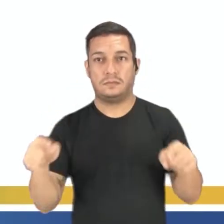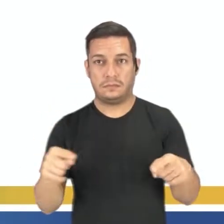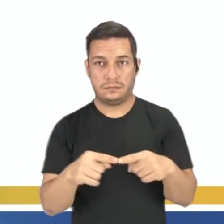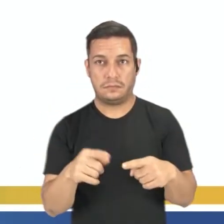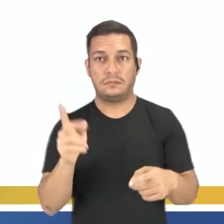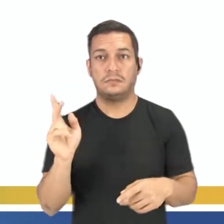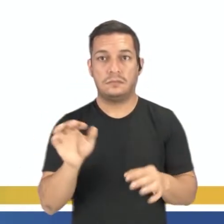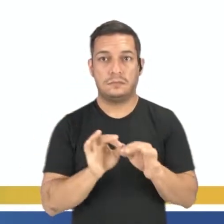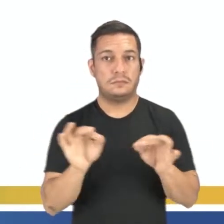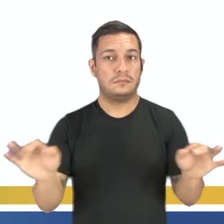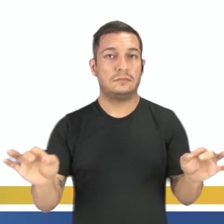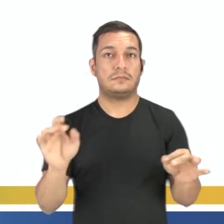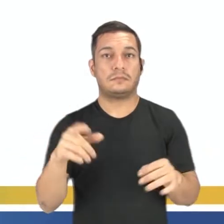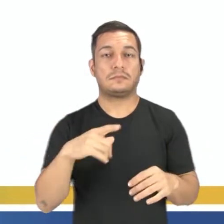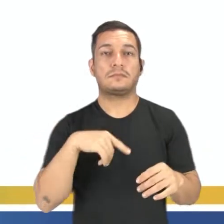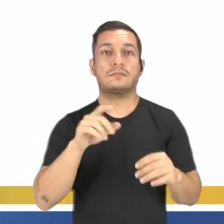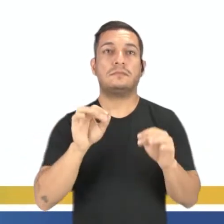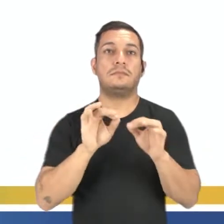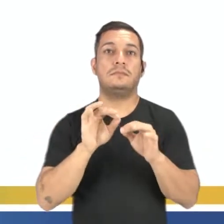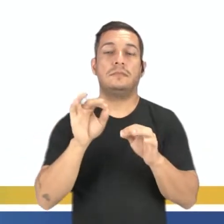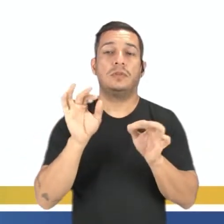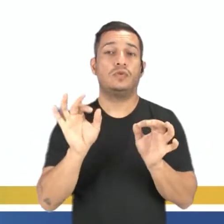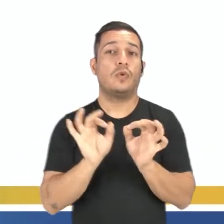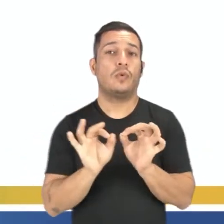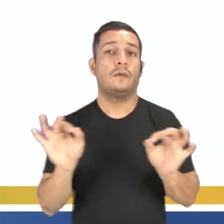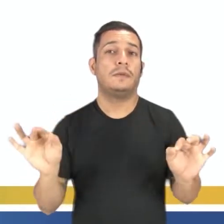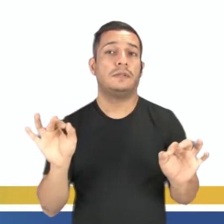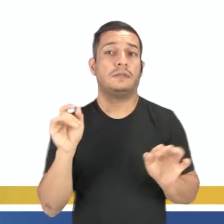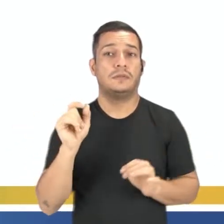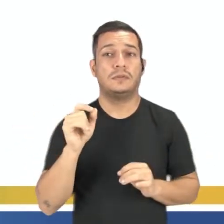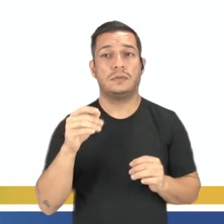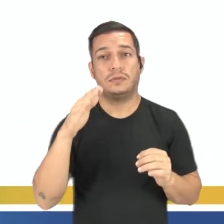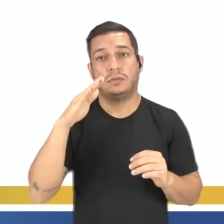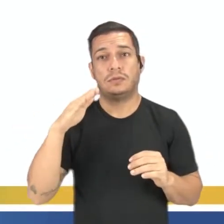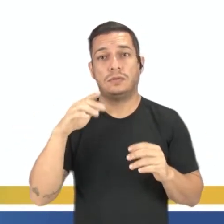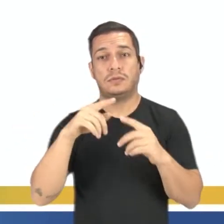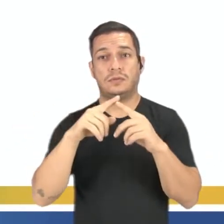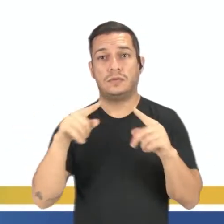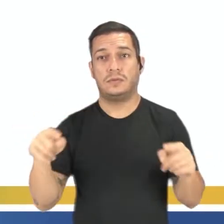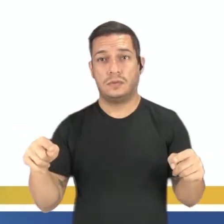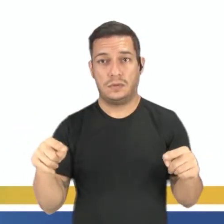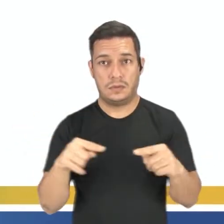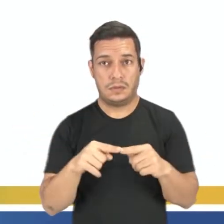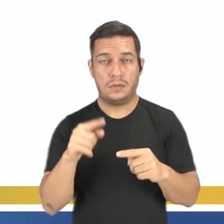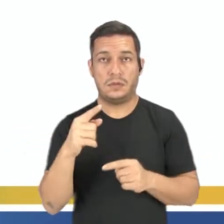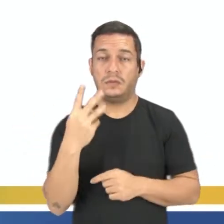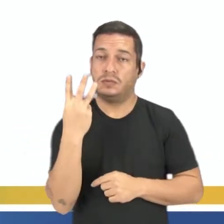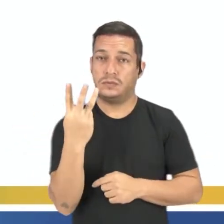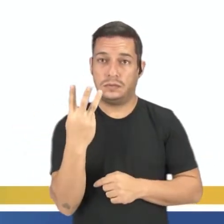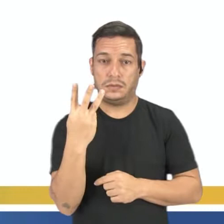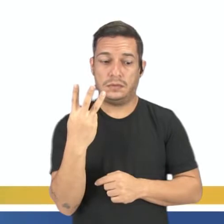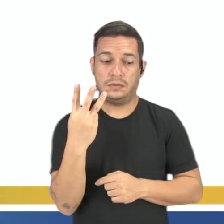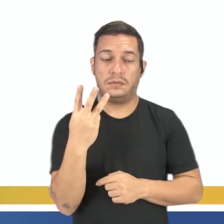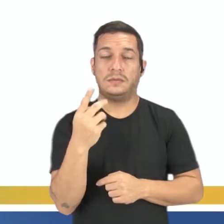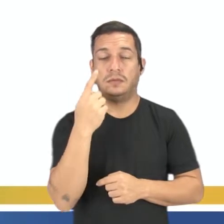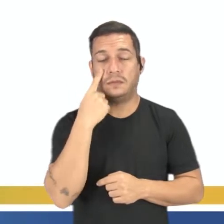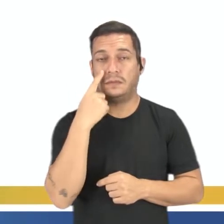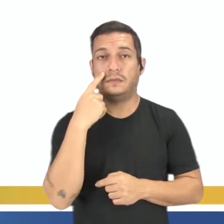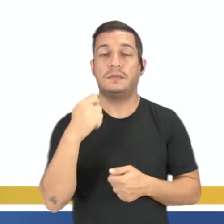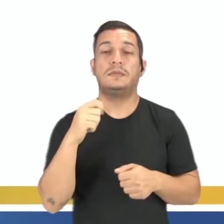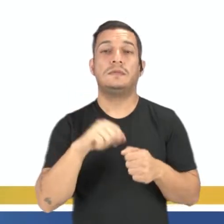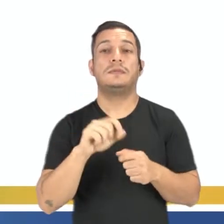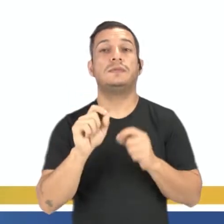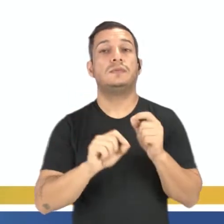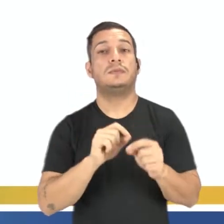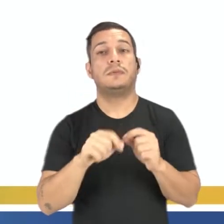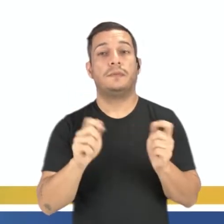ele seja um triângulo apenas com a medida dos seus lados, dos seus 3 lados, o que devemos